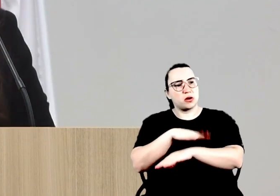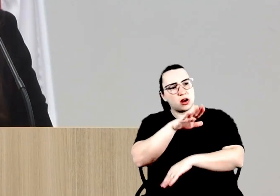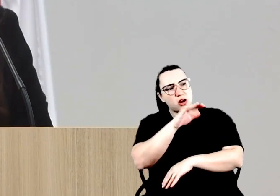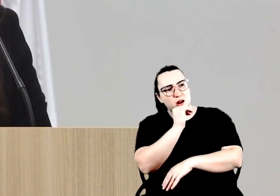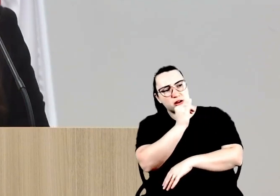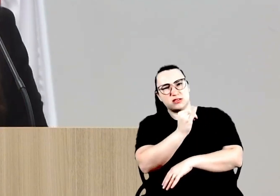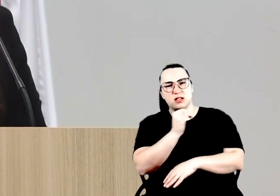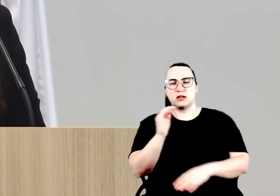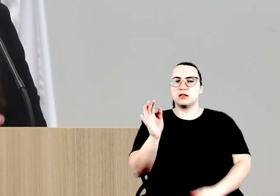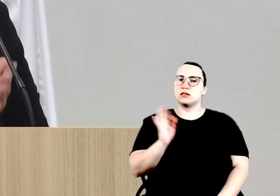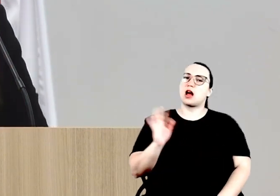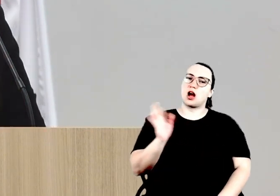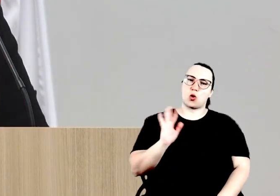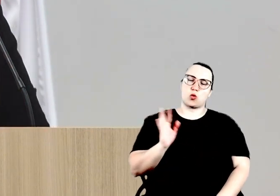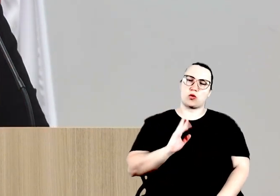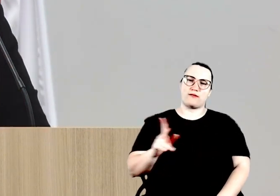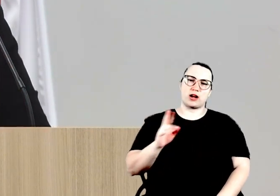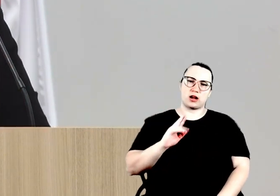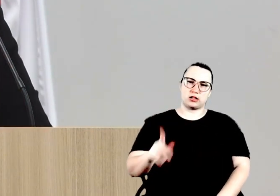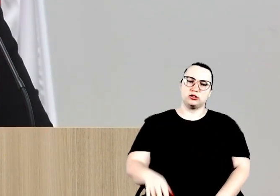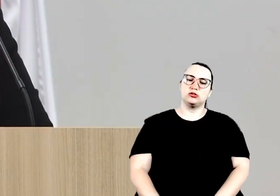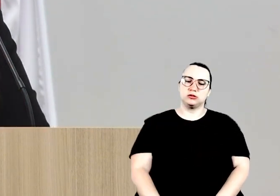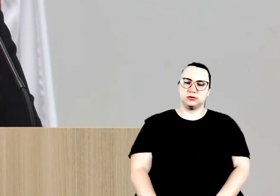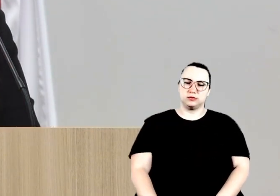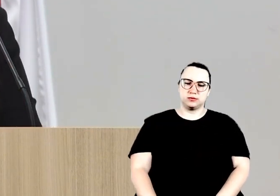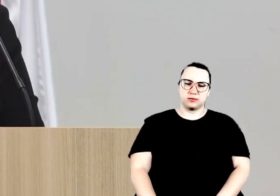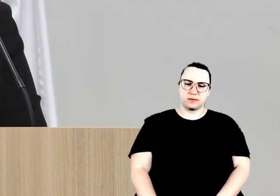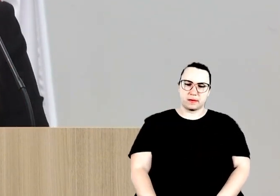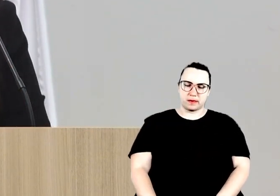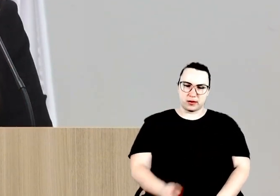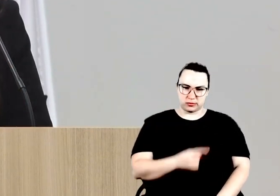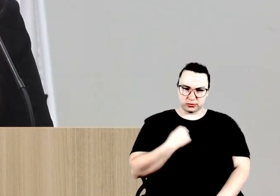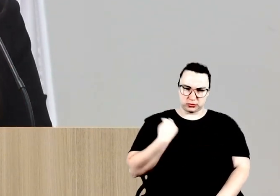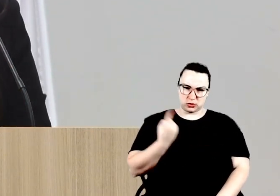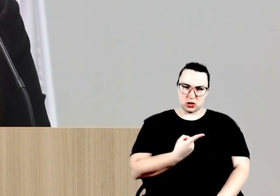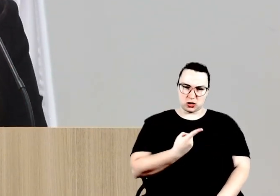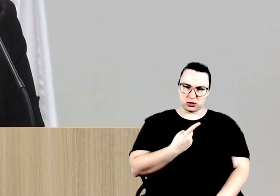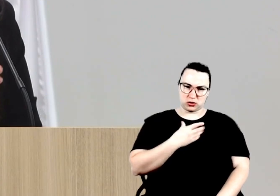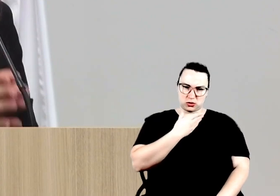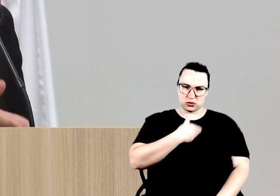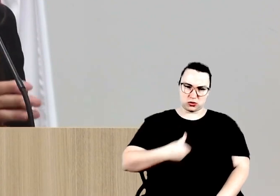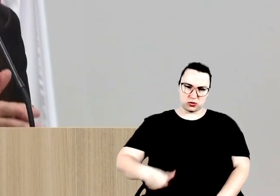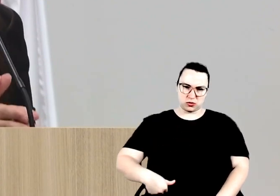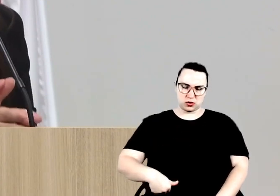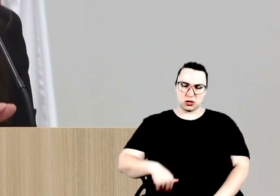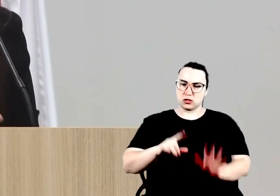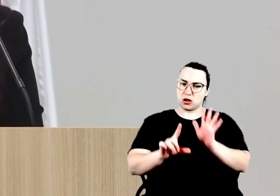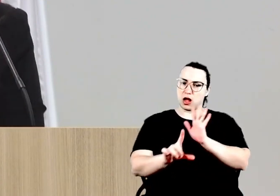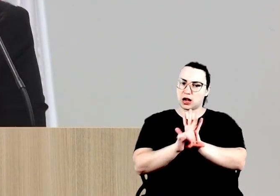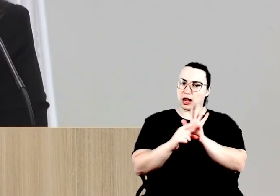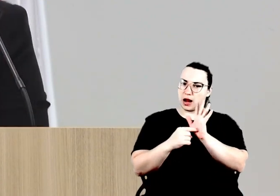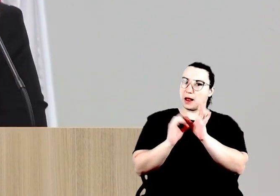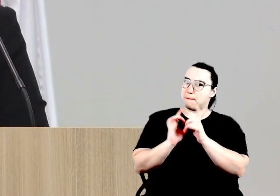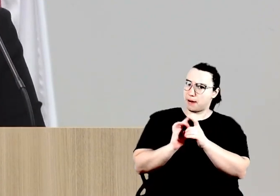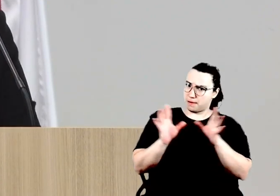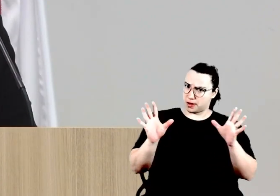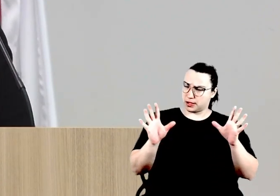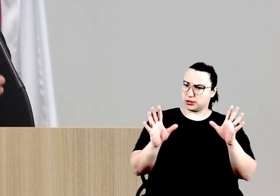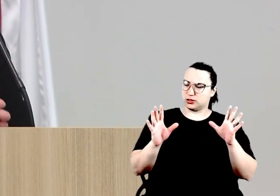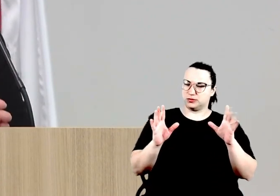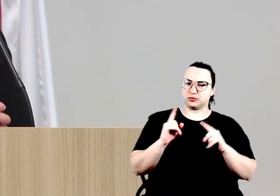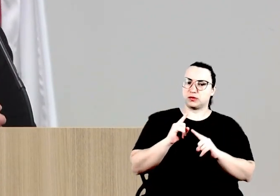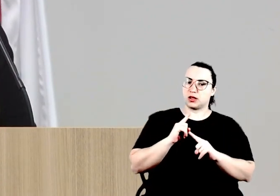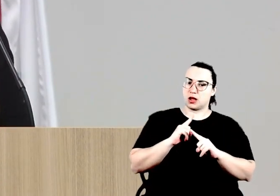que funciona. Nós do serviço público, nós só podemos fazer aquilo que a lei permite. Além dela não proibir, ela